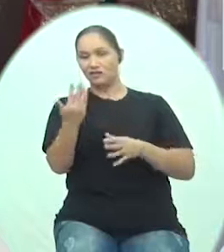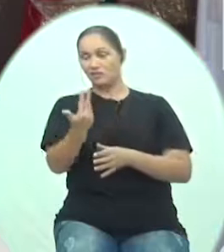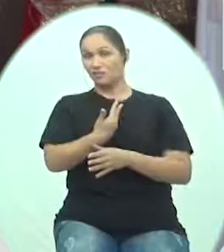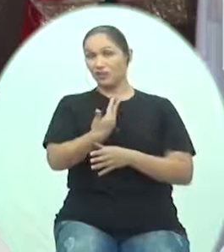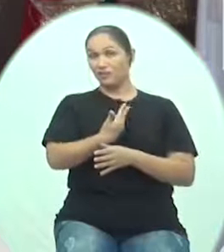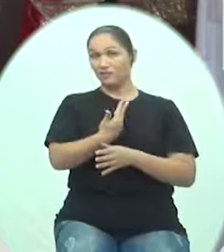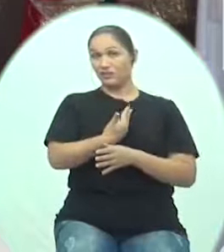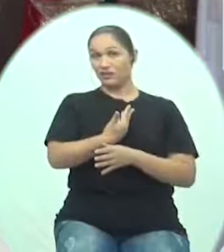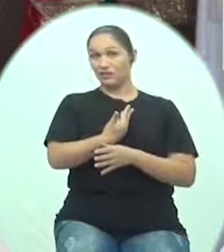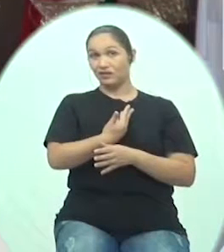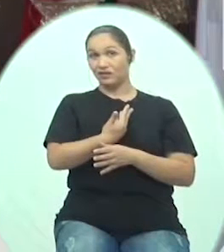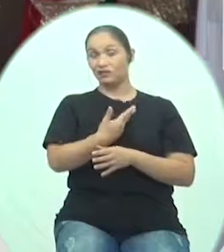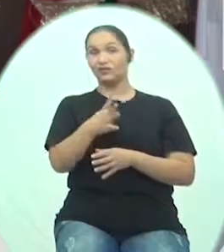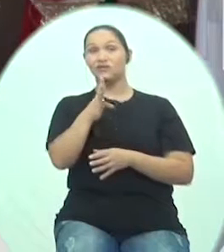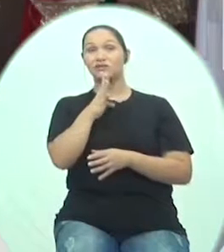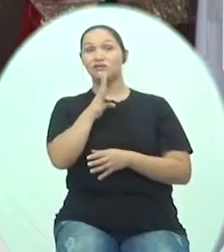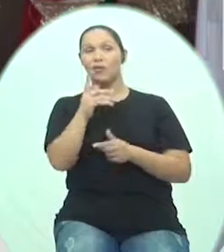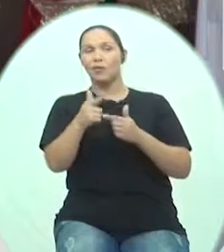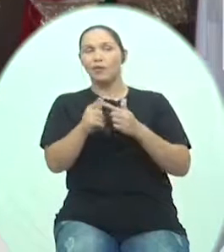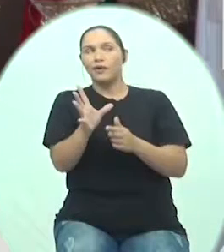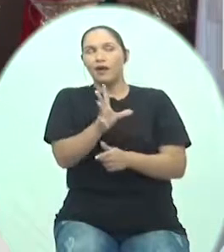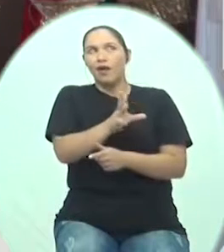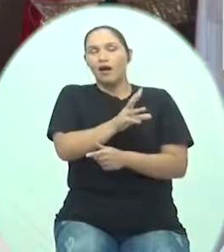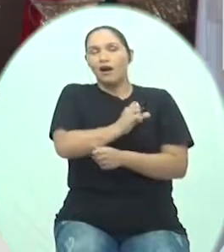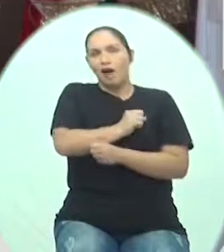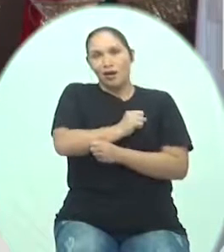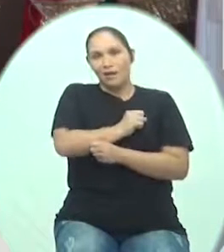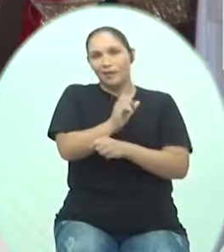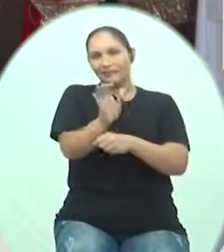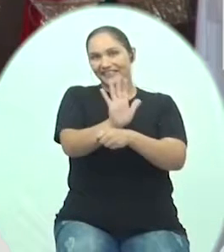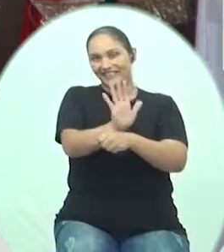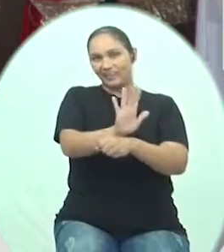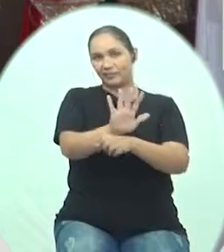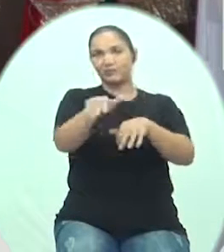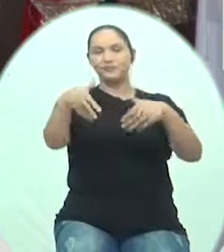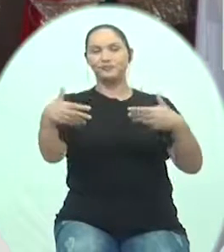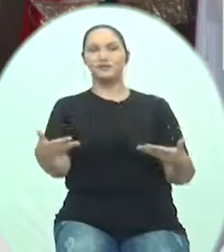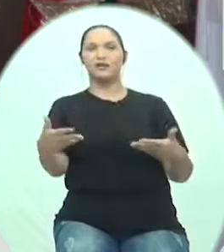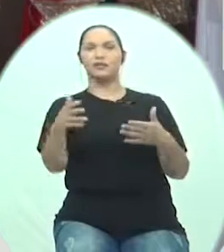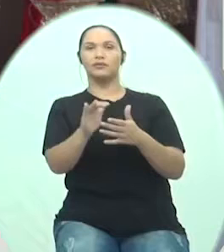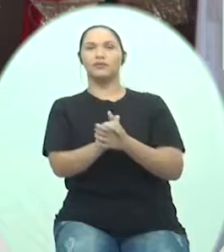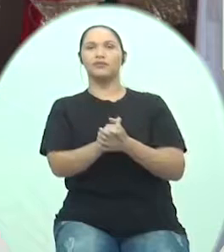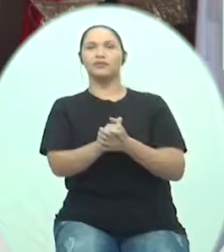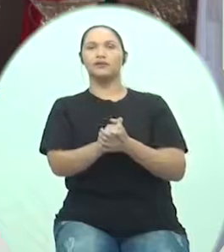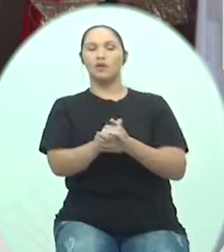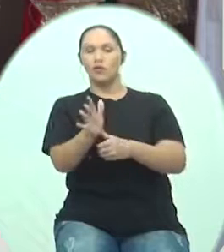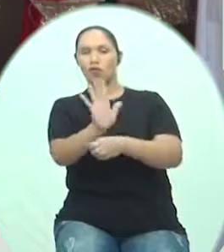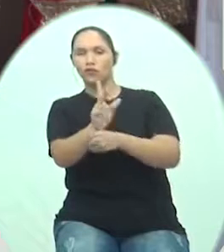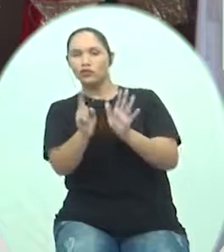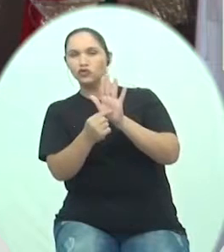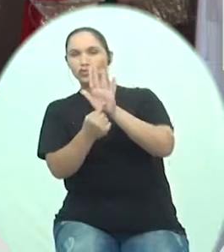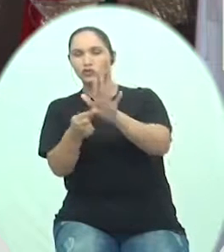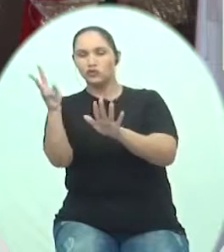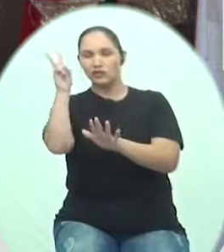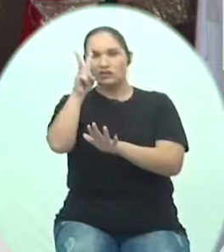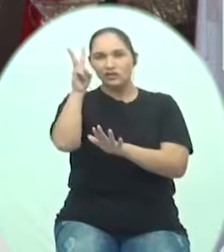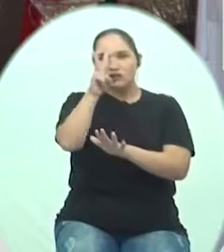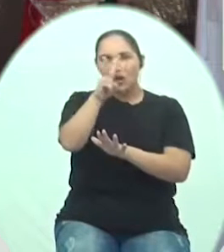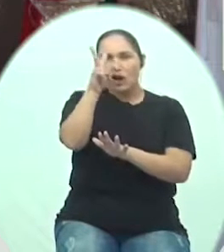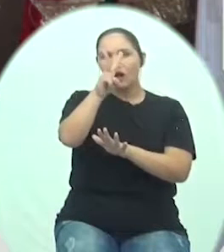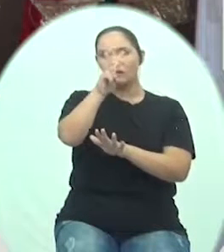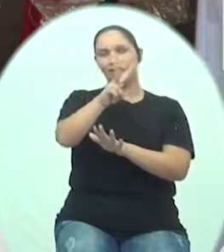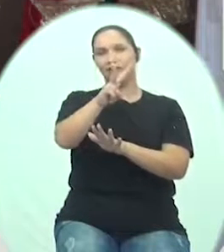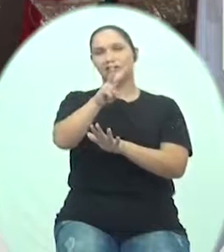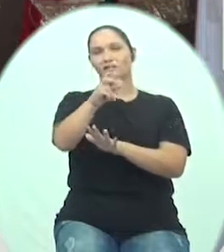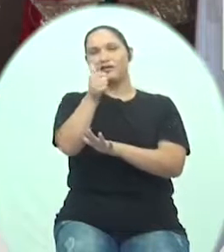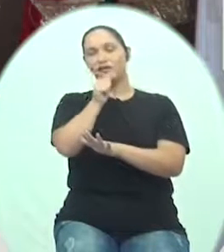ao cinema esse curtam metragem apresentou a história dessas mulheres eh que